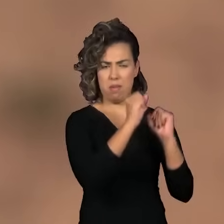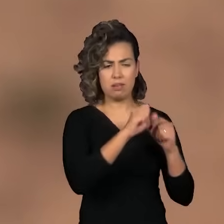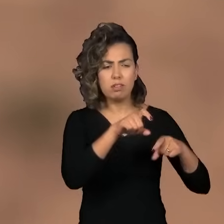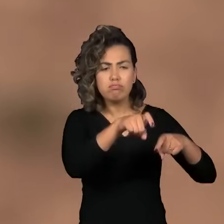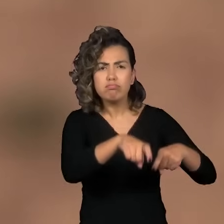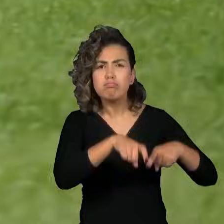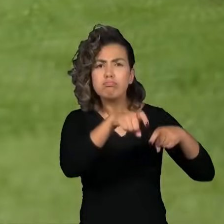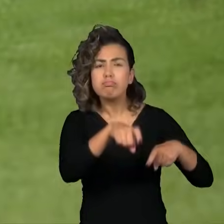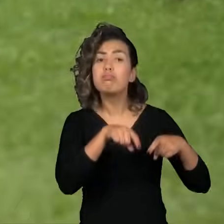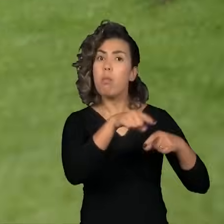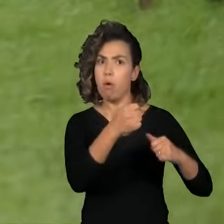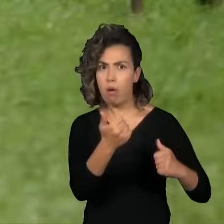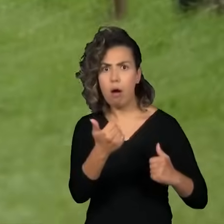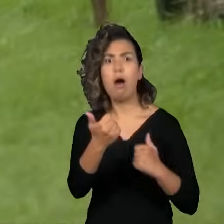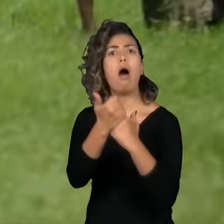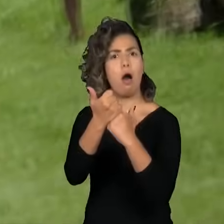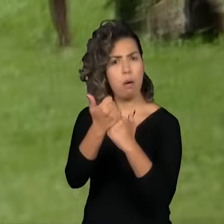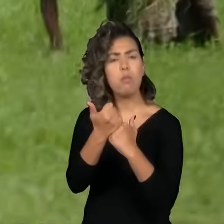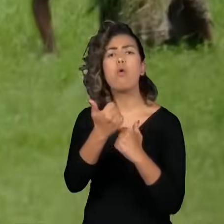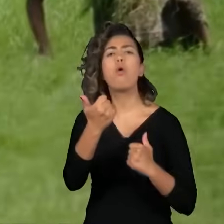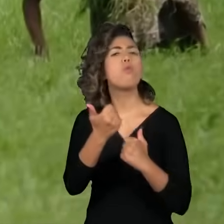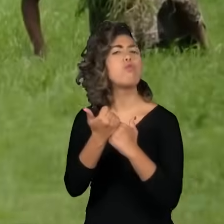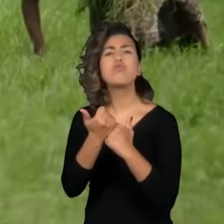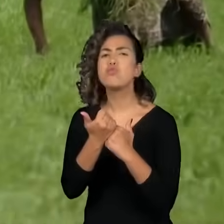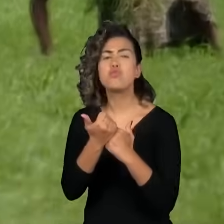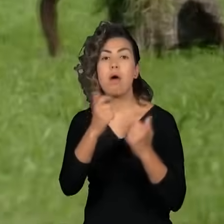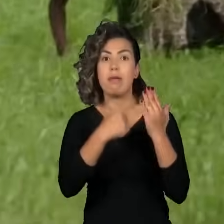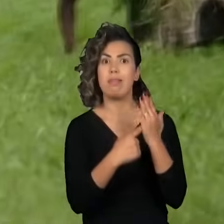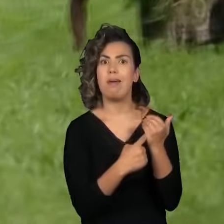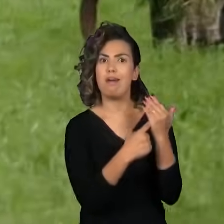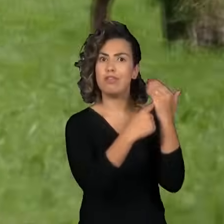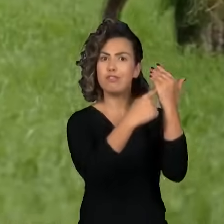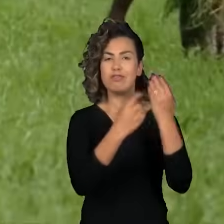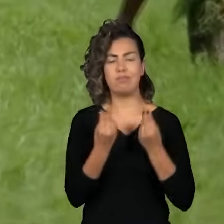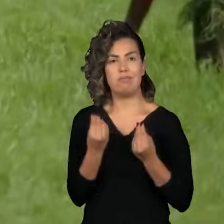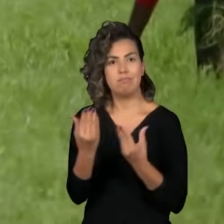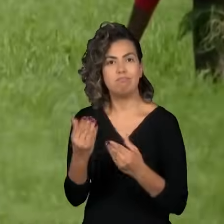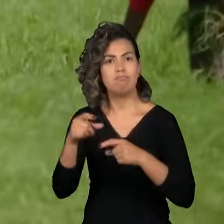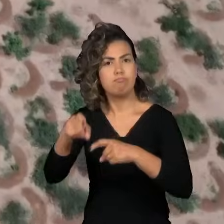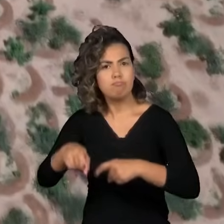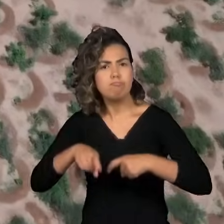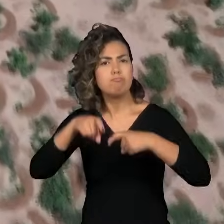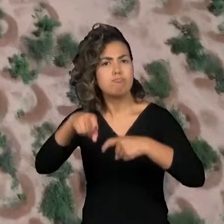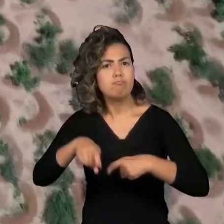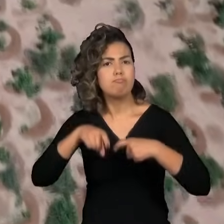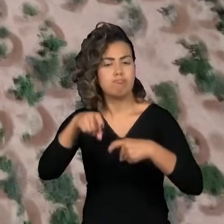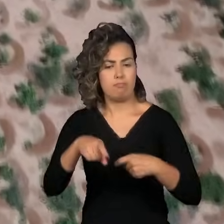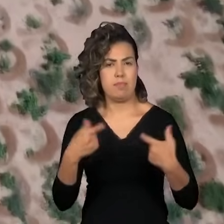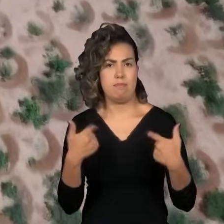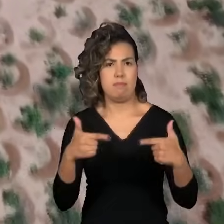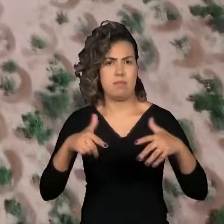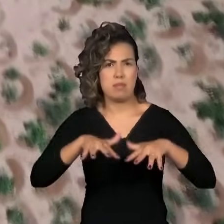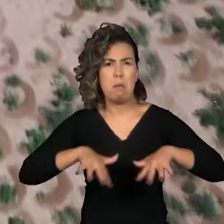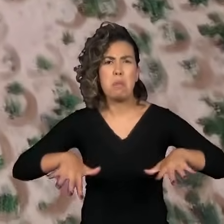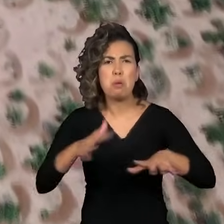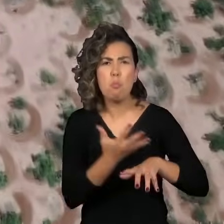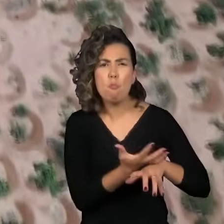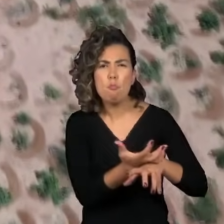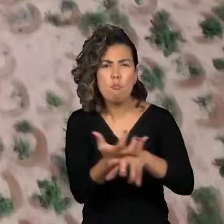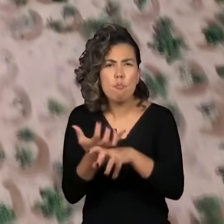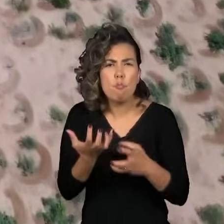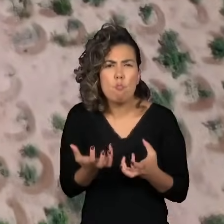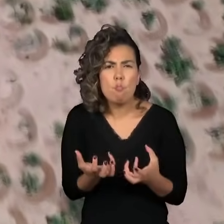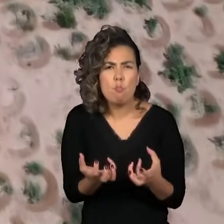agropecuária, colabora com o repasse de tecnologia de cultivo aplicada no semiárido. A União das Nações